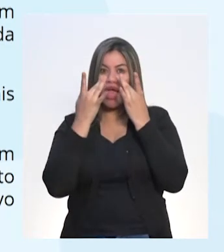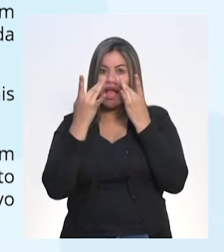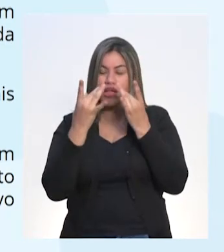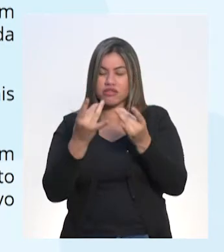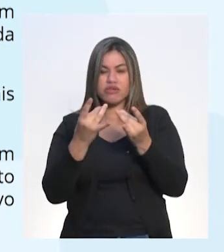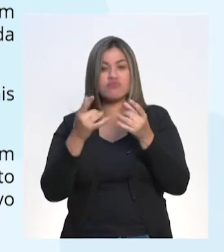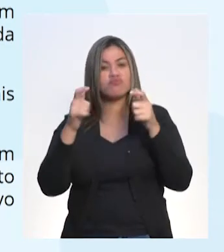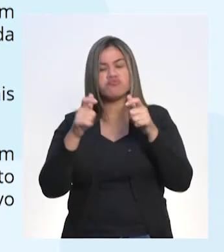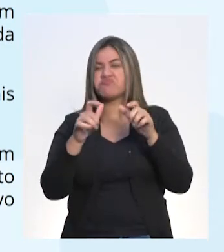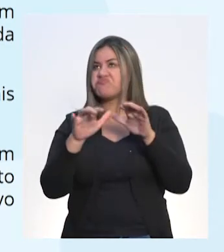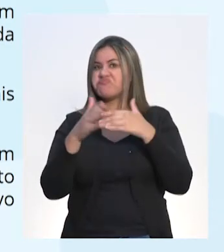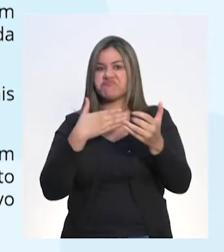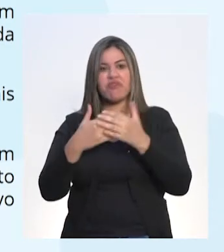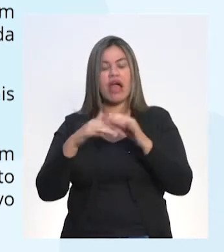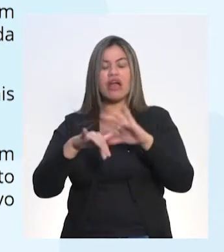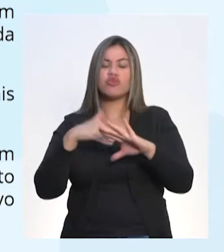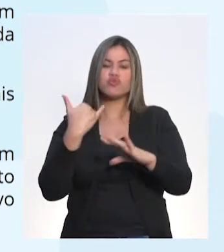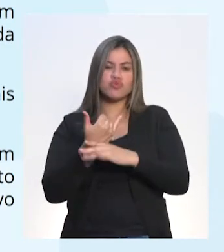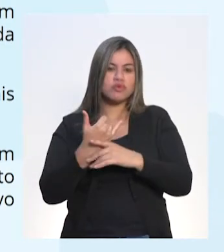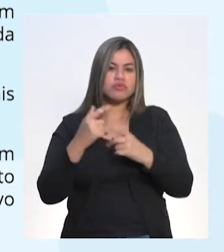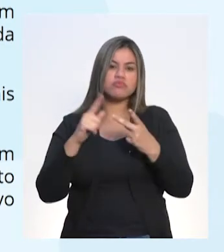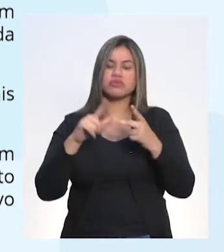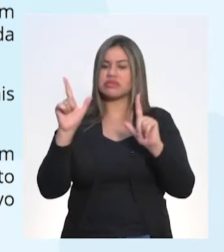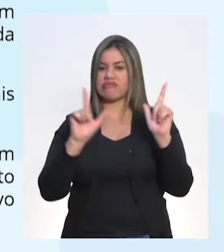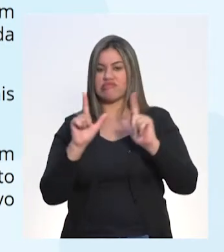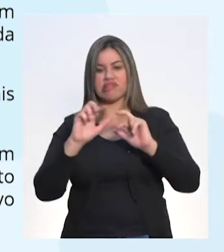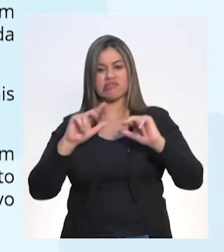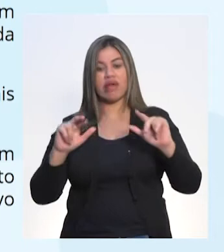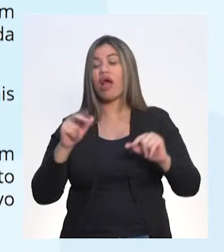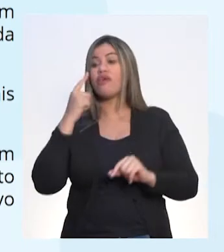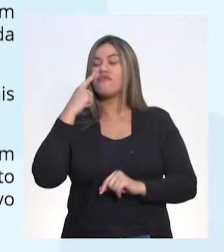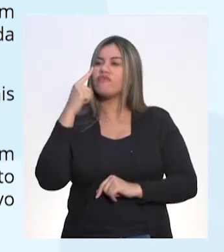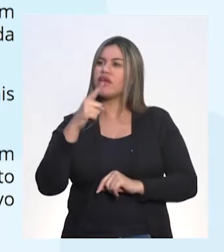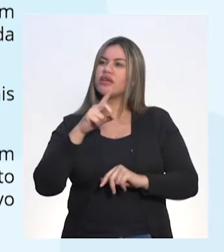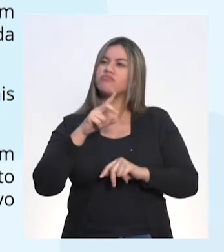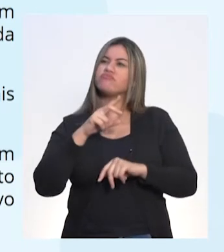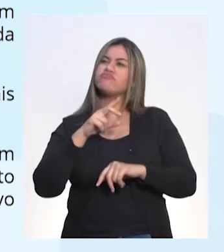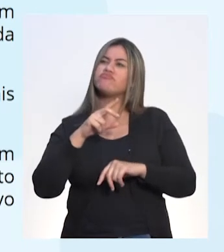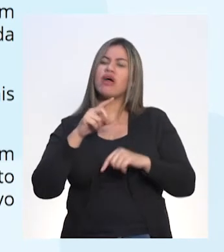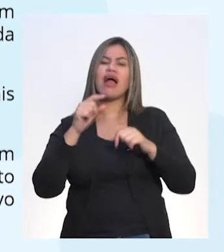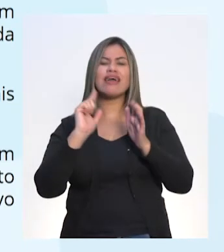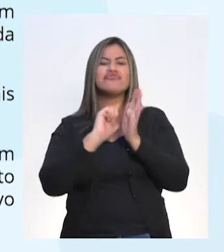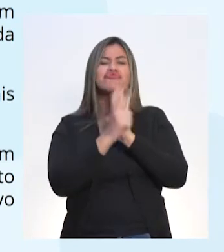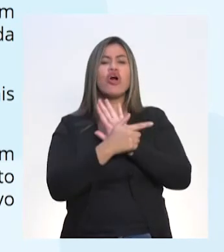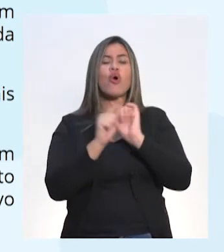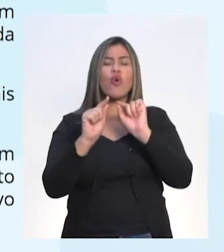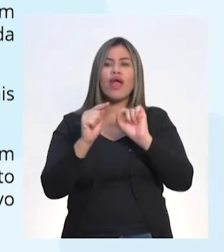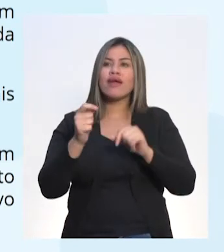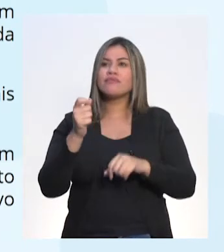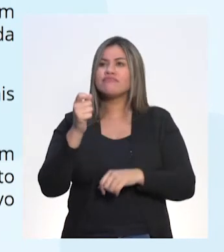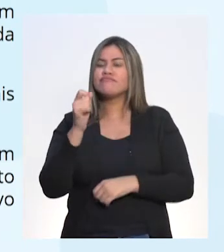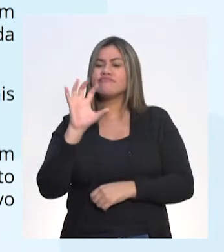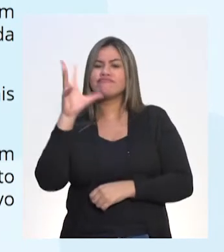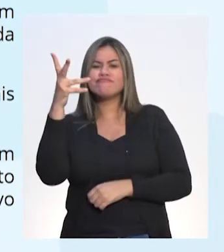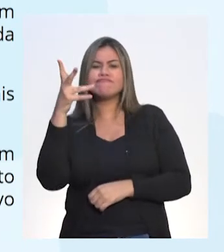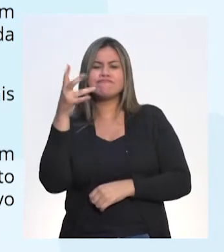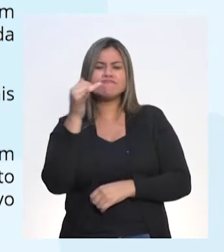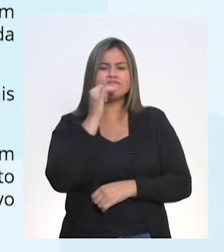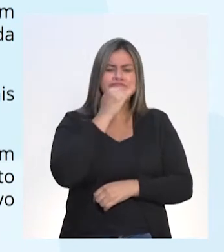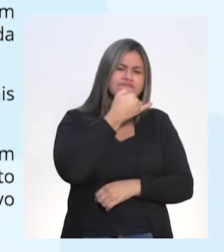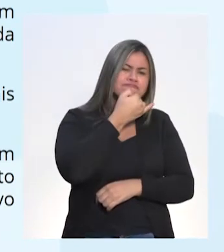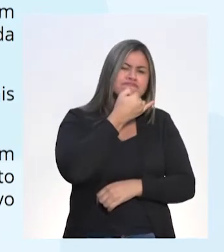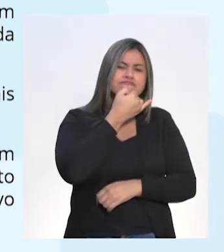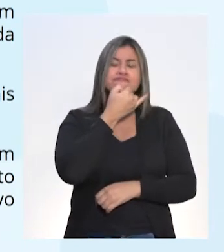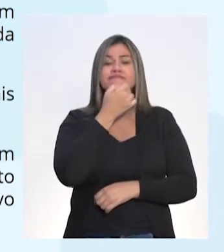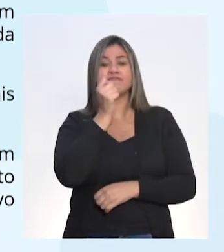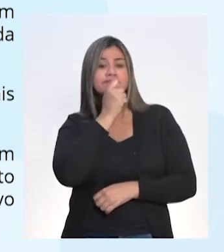YouTube, na televisão, enfim. E você vai procurar identificar que gênero que é. Se é drama, se é, né, se é comédia, se é tragédia, o que que é. Então